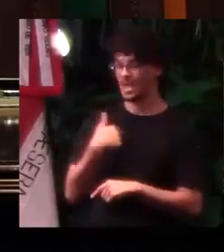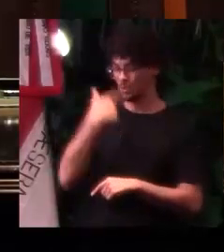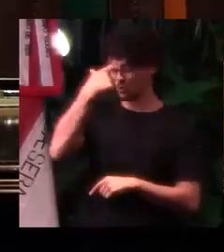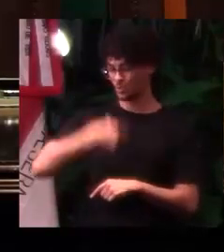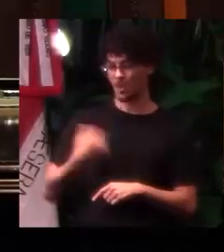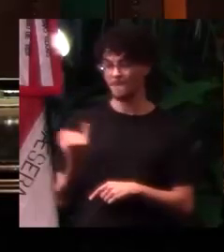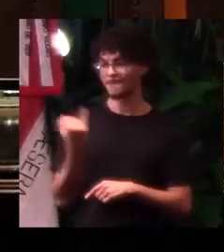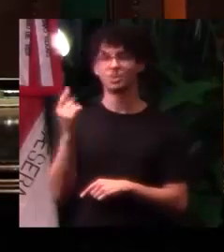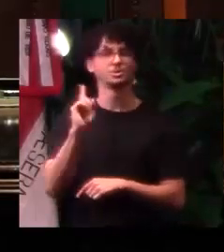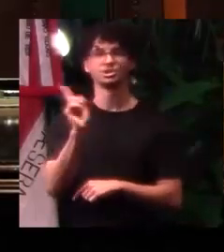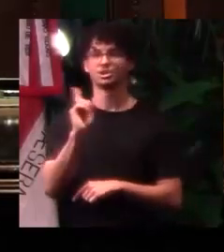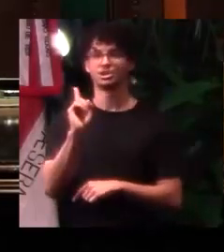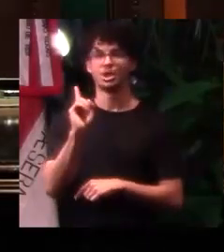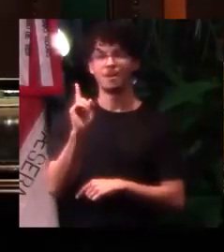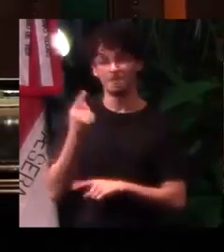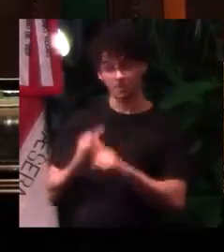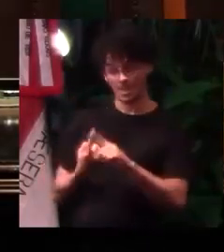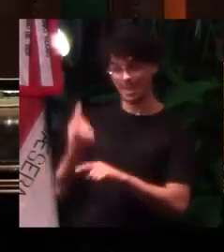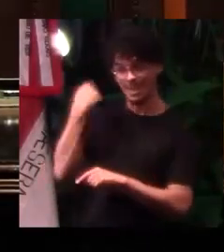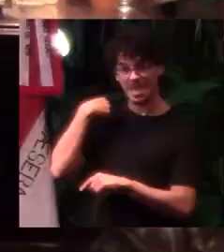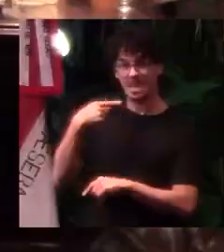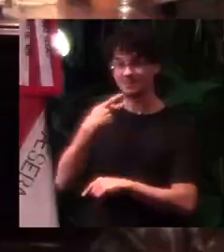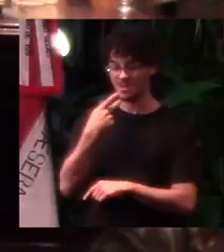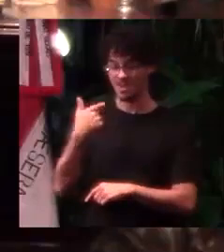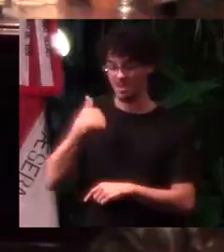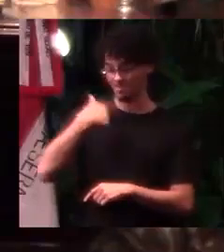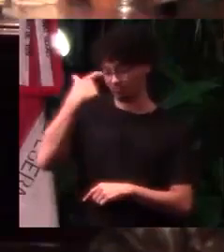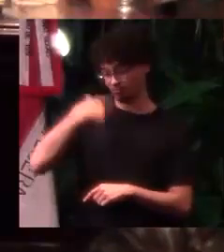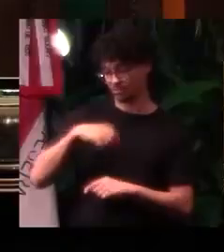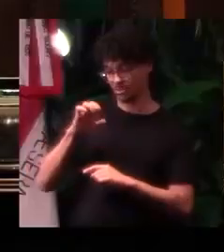o precede e o constitui.